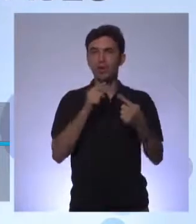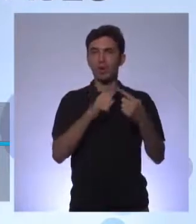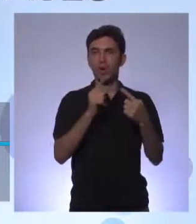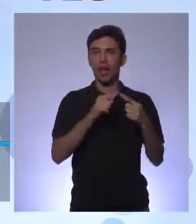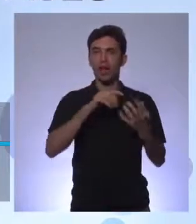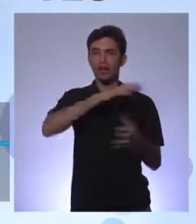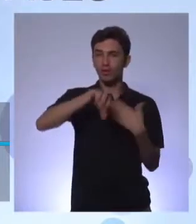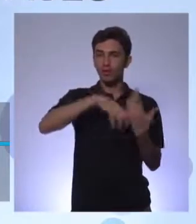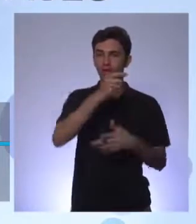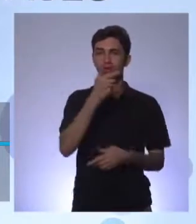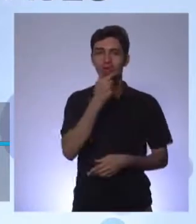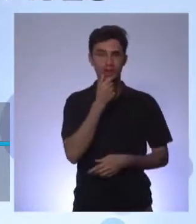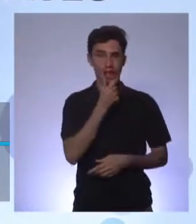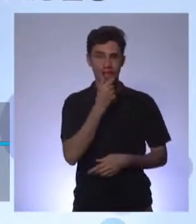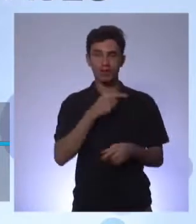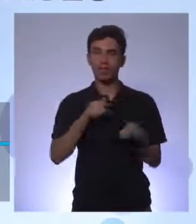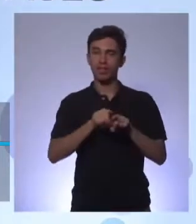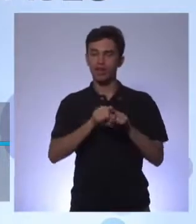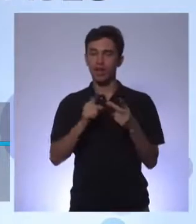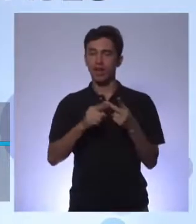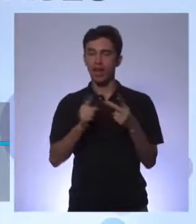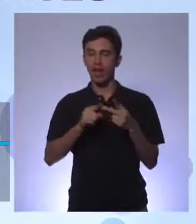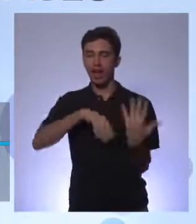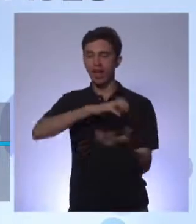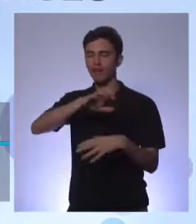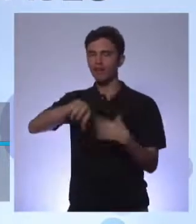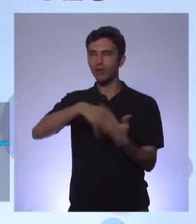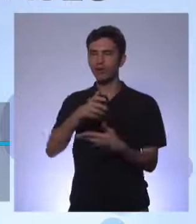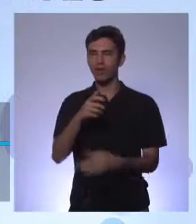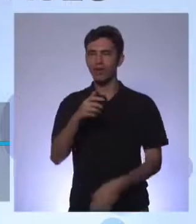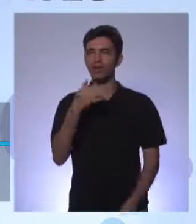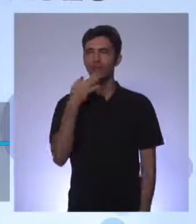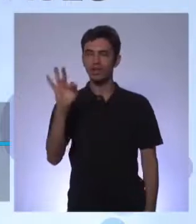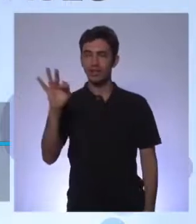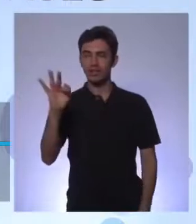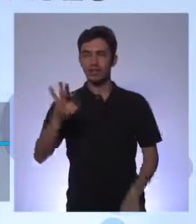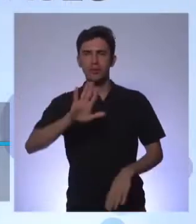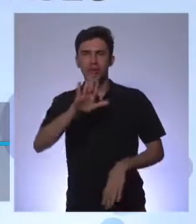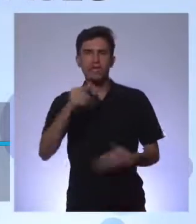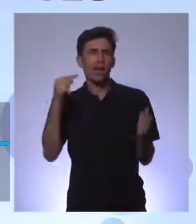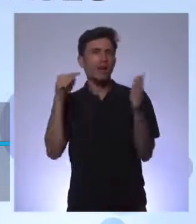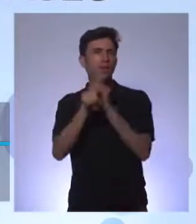a Revolução Francesa. Mas a pergunta foi qual